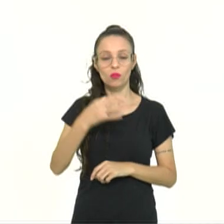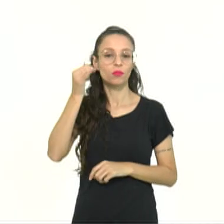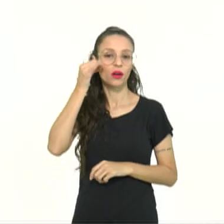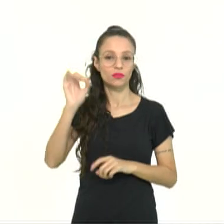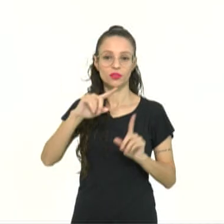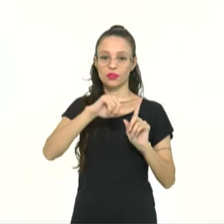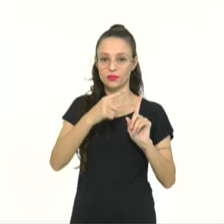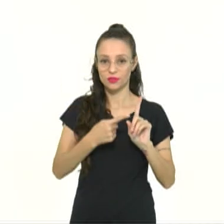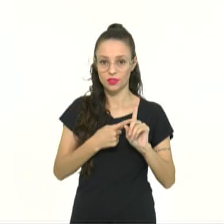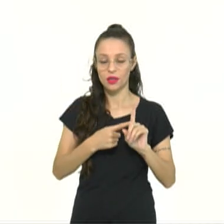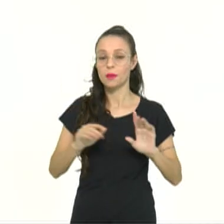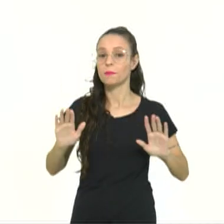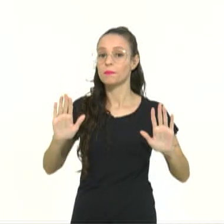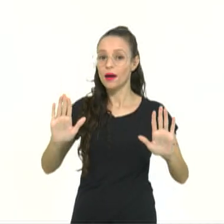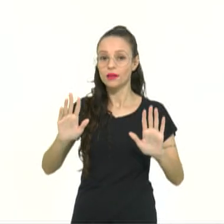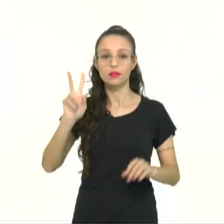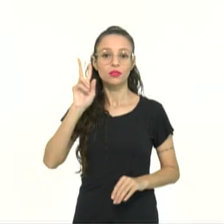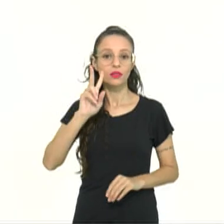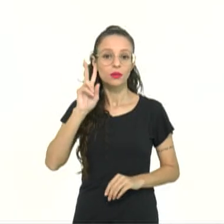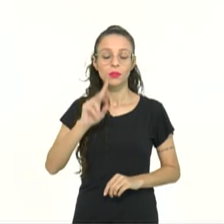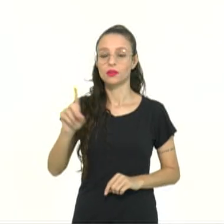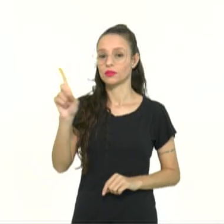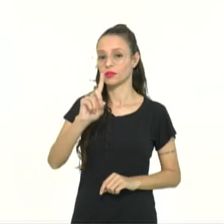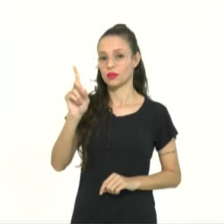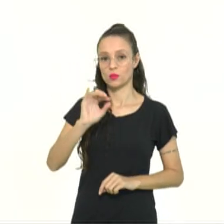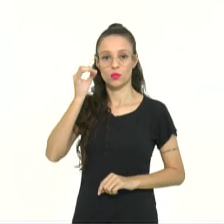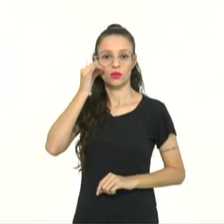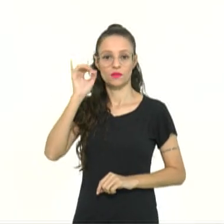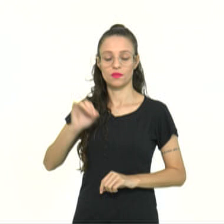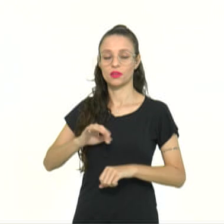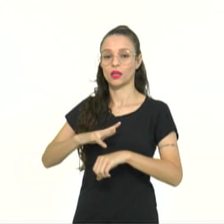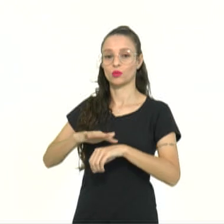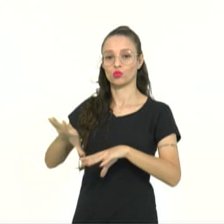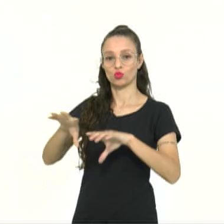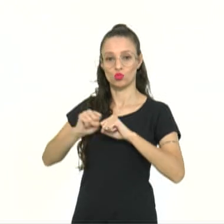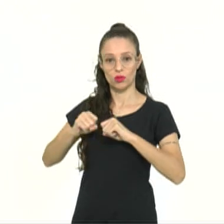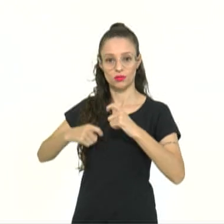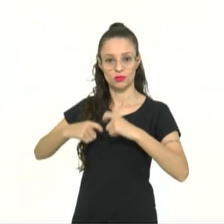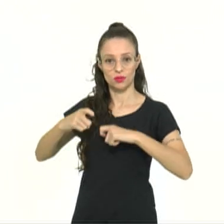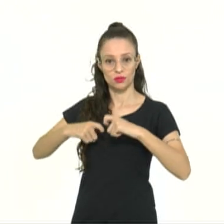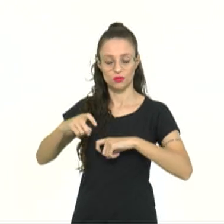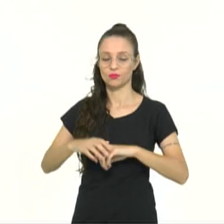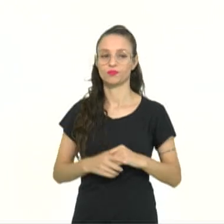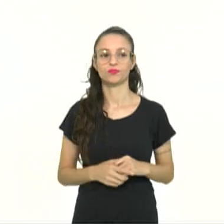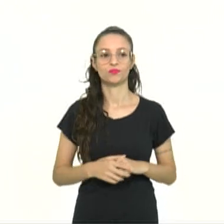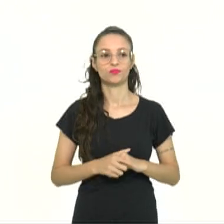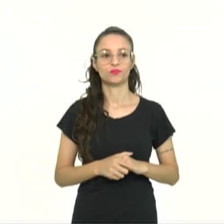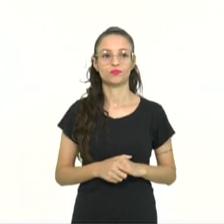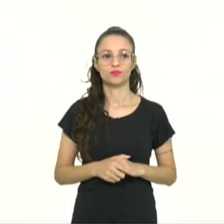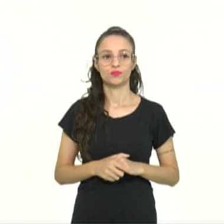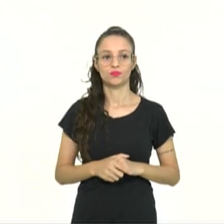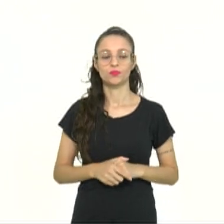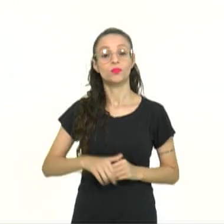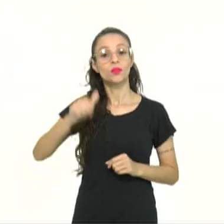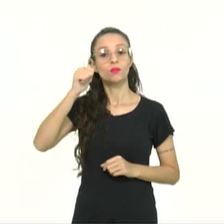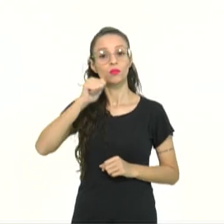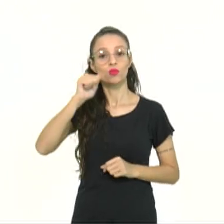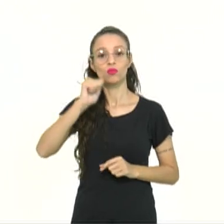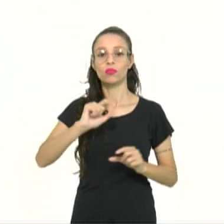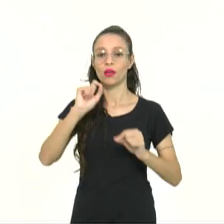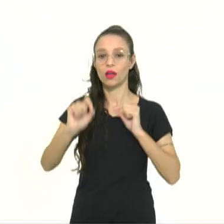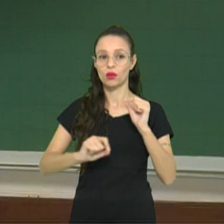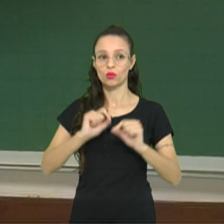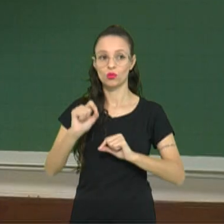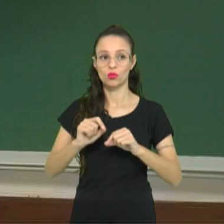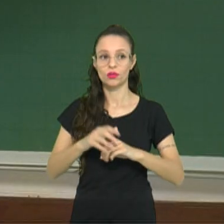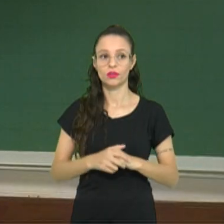evitar a gravidez. Porém, lembrando, não evita muitas vezes infecções sexualmente transmissíveis. E no caso da mulher, o que